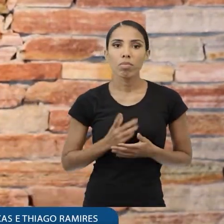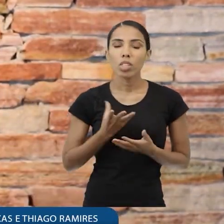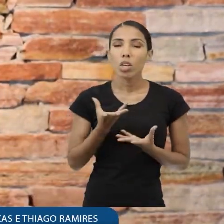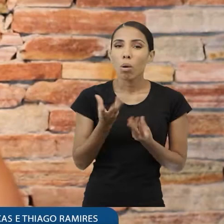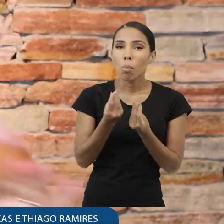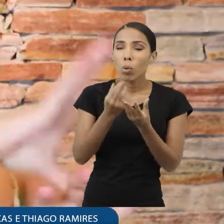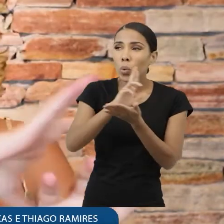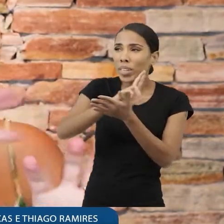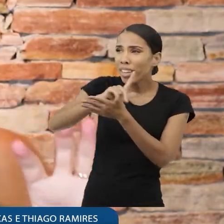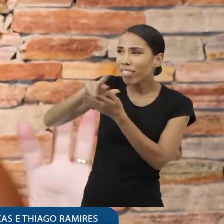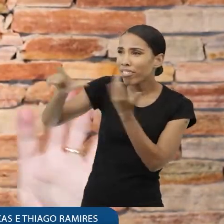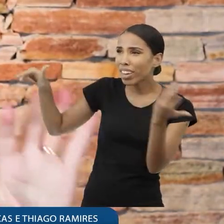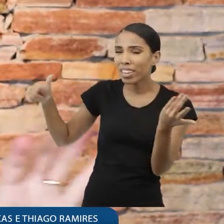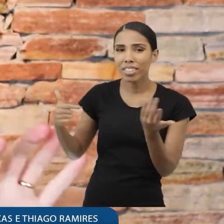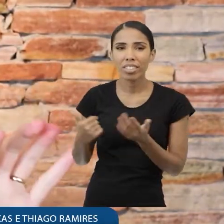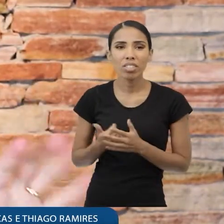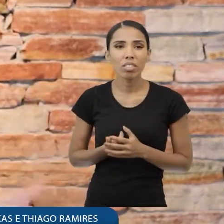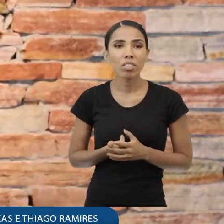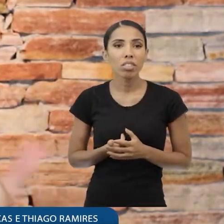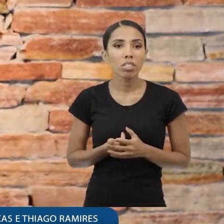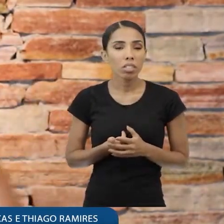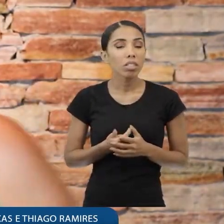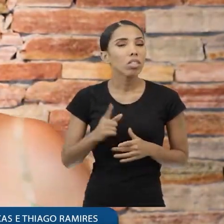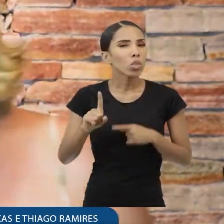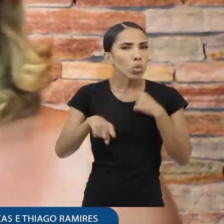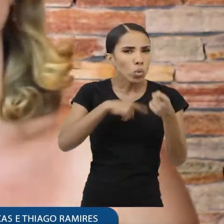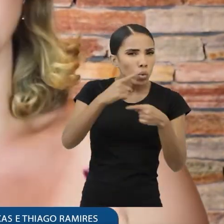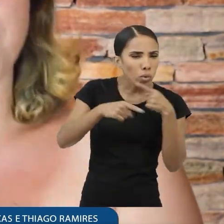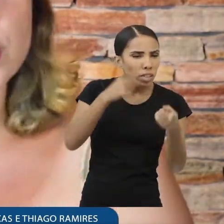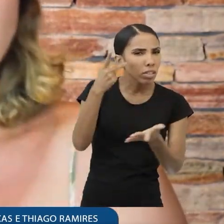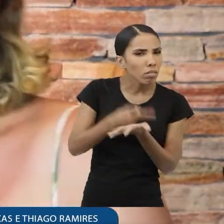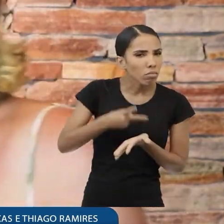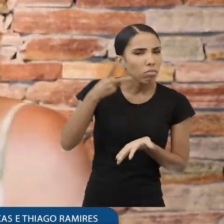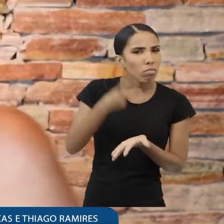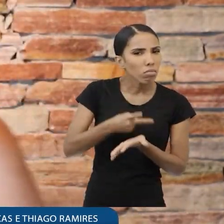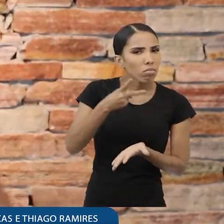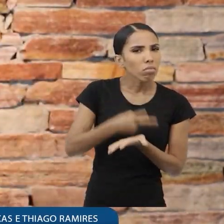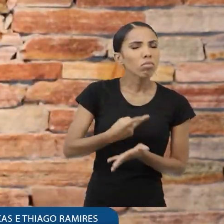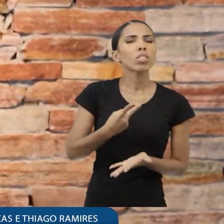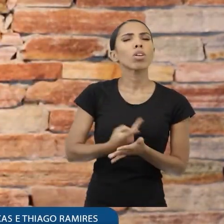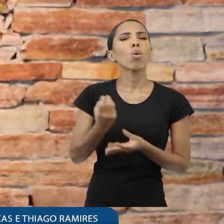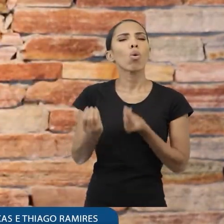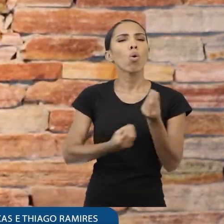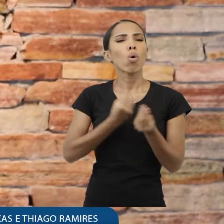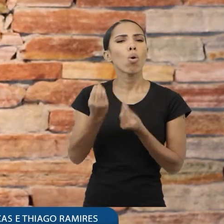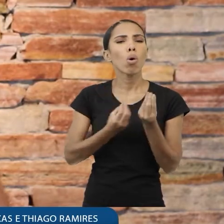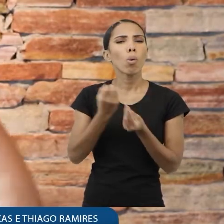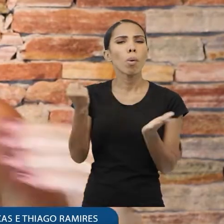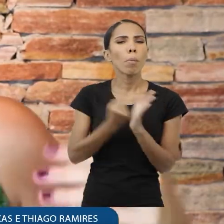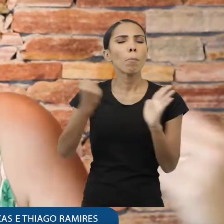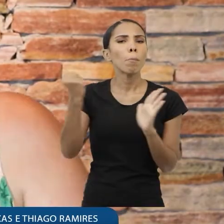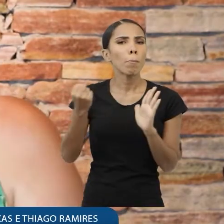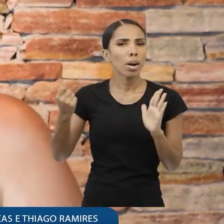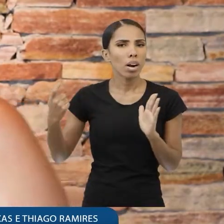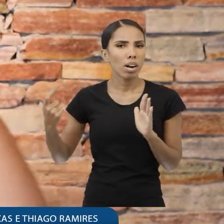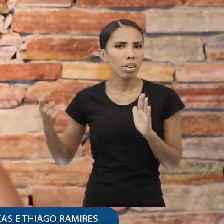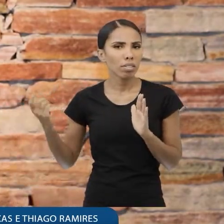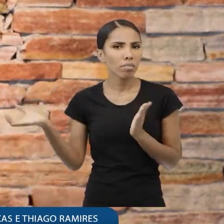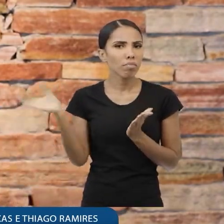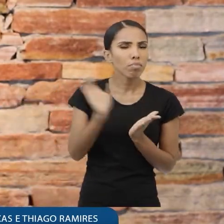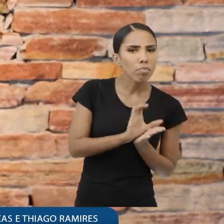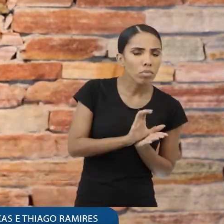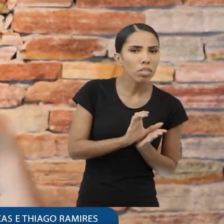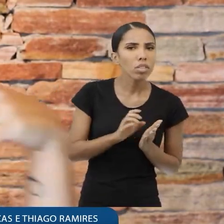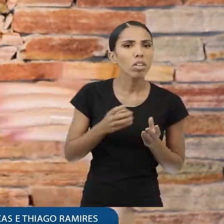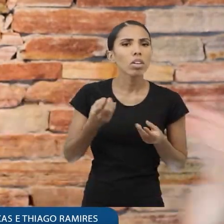vão acompanhadas de muitas outras marcas. Isso é uma dúvida que também é muito recorrente no mercado. Como é que entra a marca do